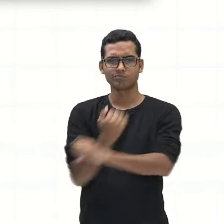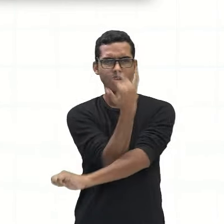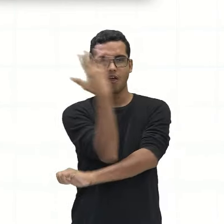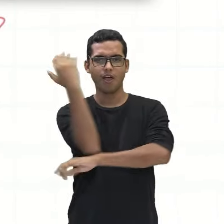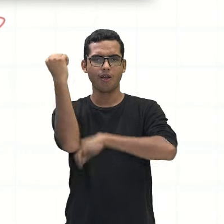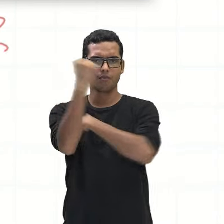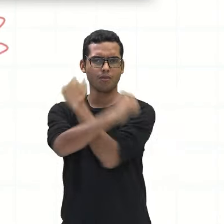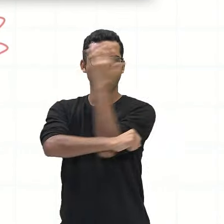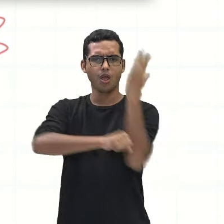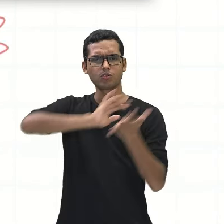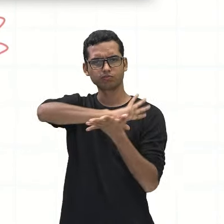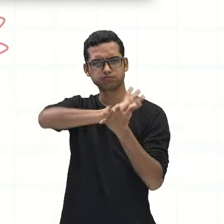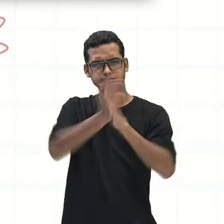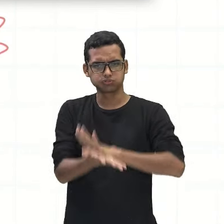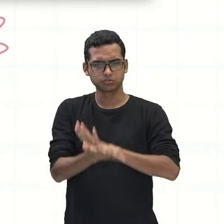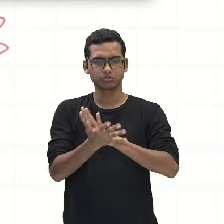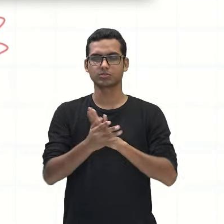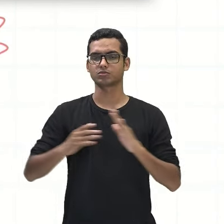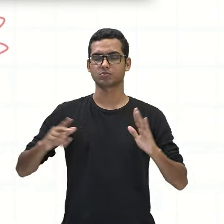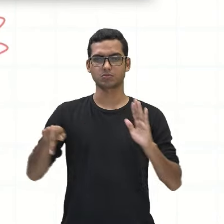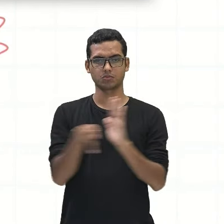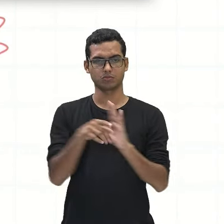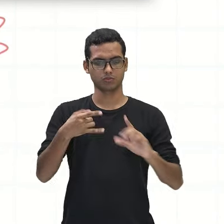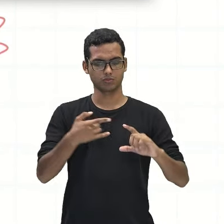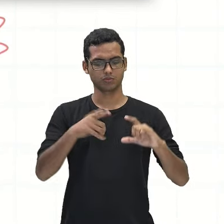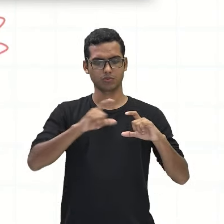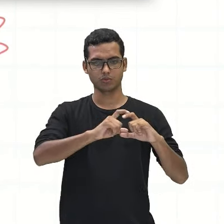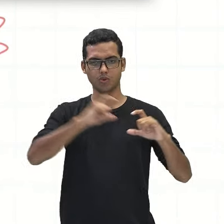narrativa com a terra